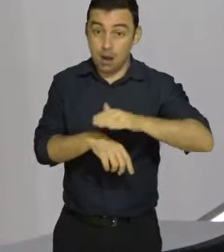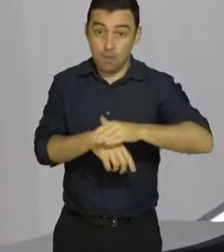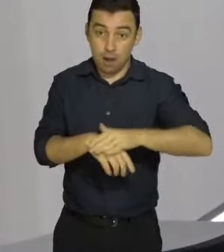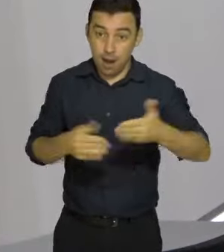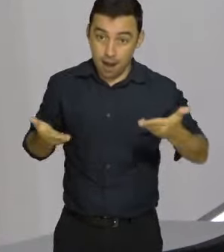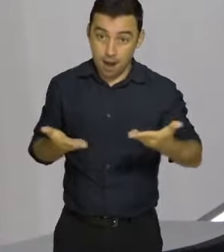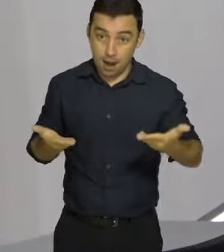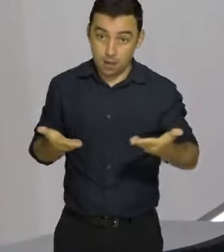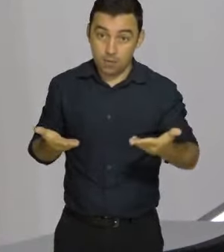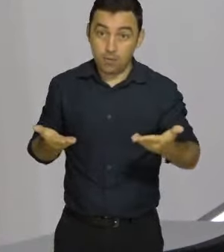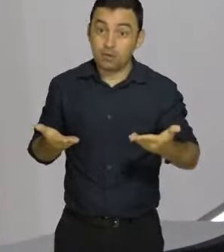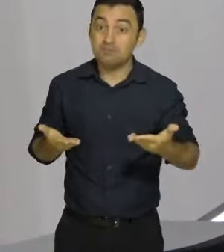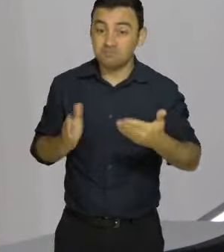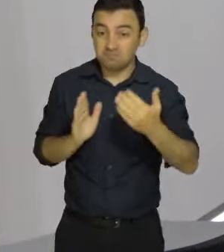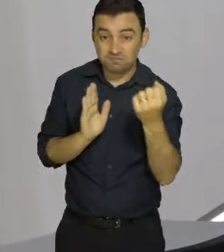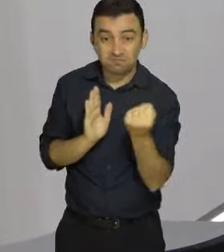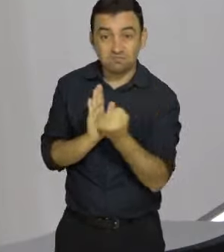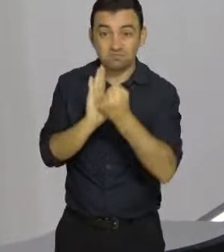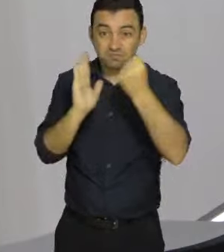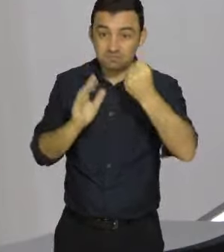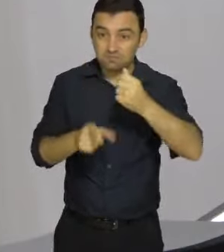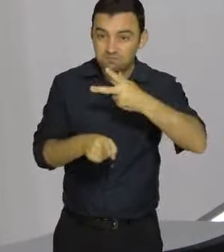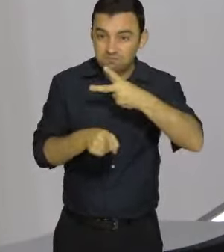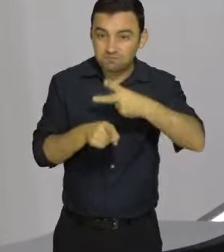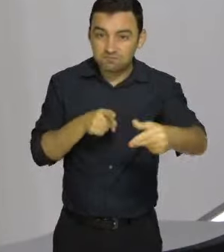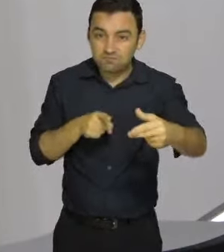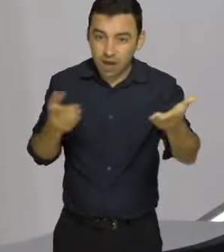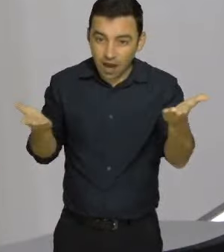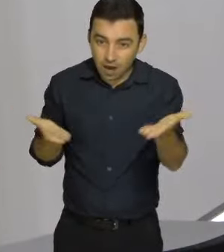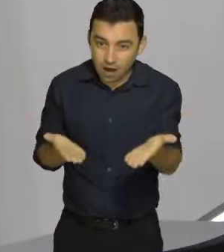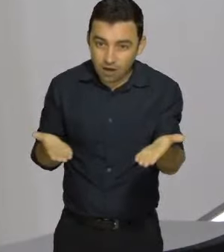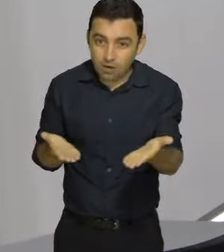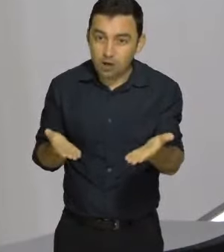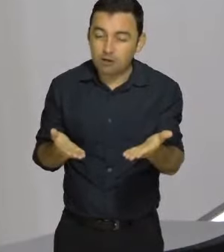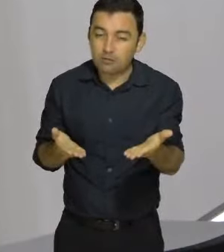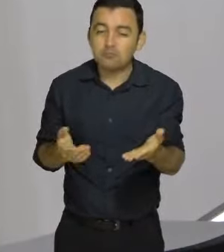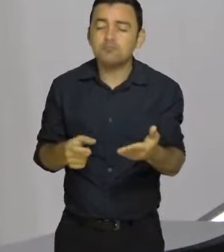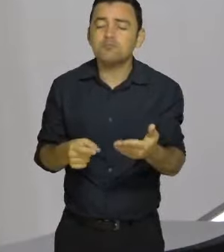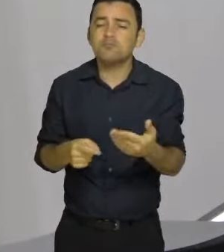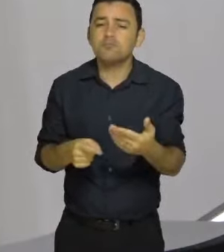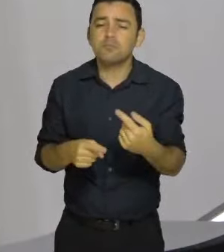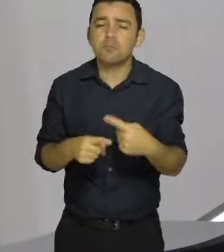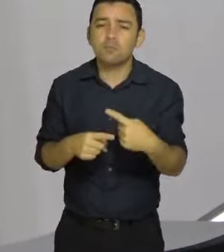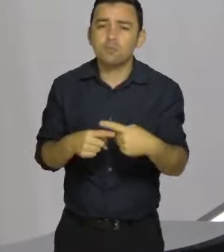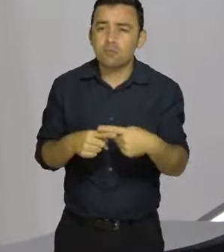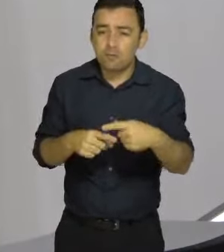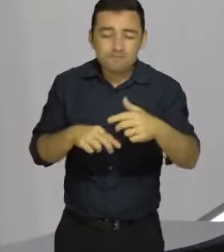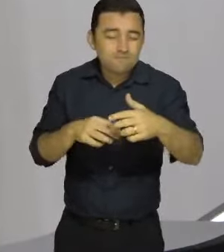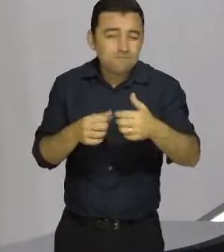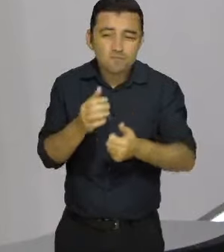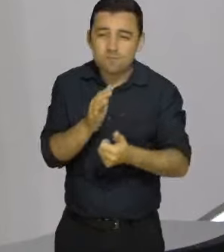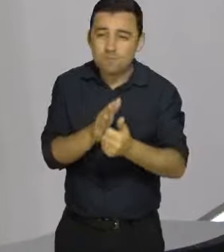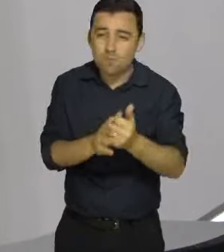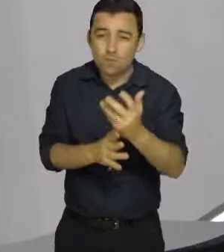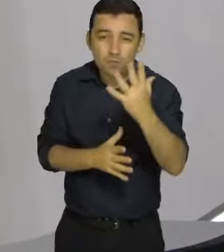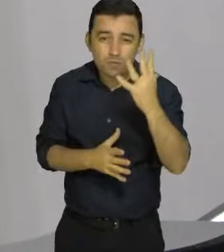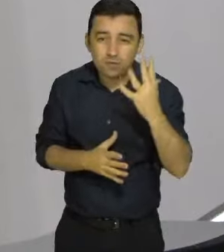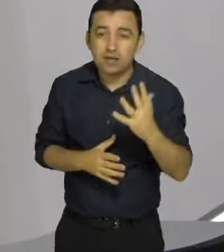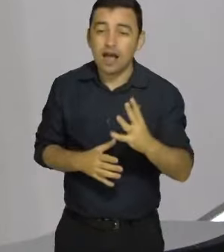para marcar que tais conquistas foram permeadas, por vezes, por